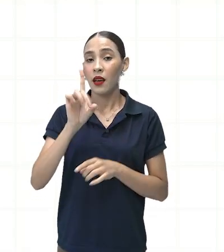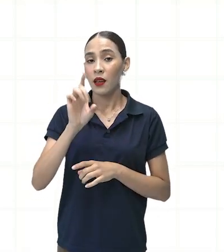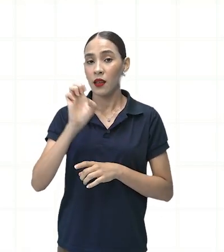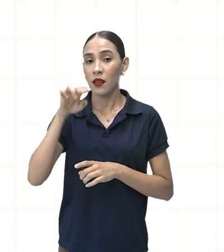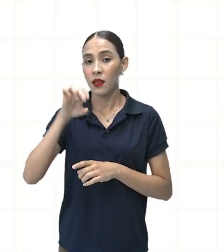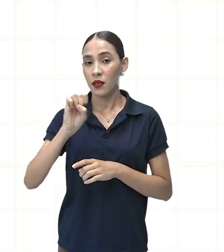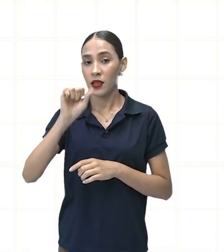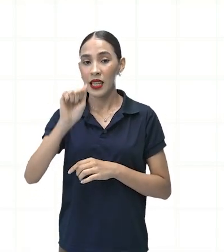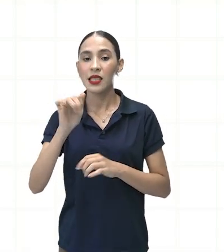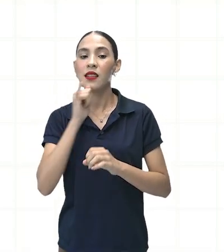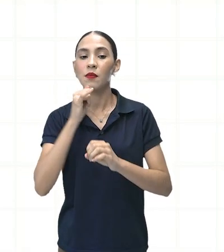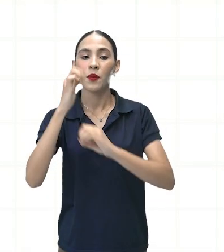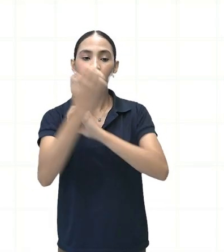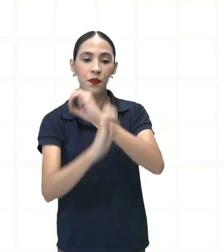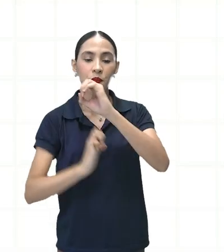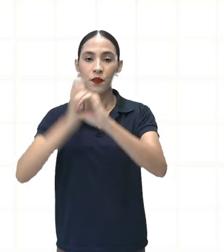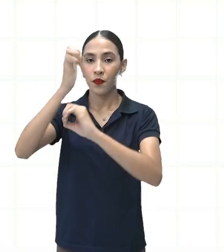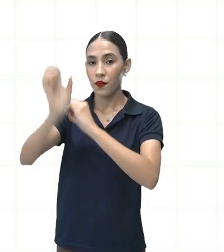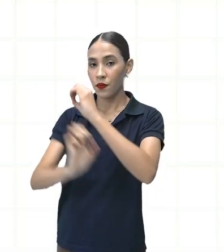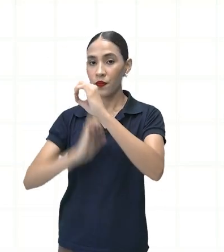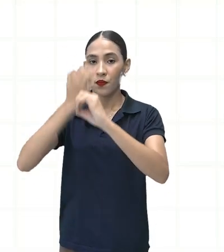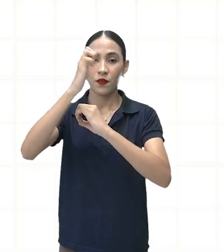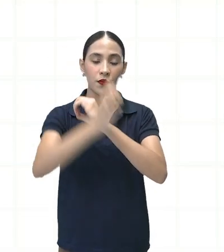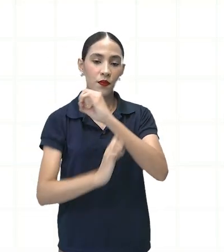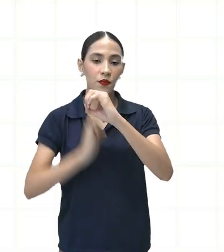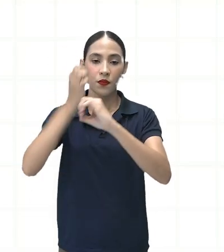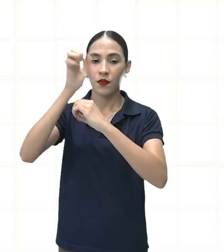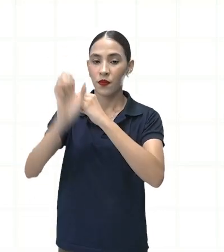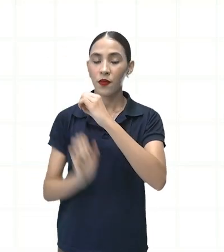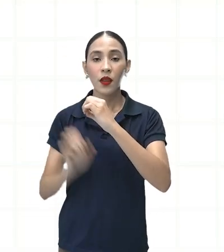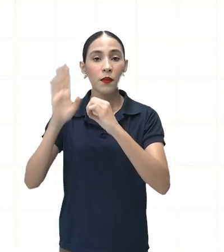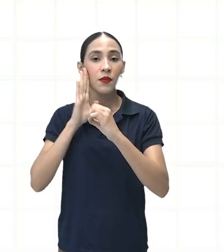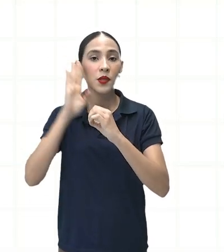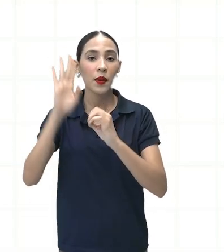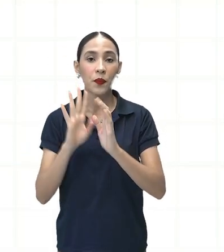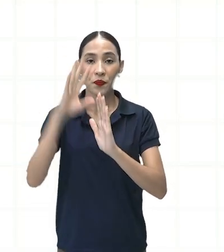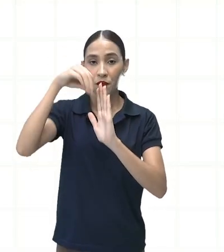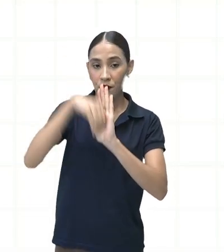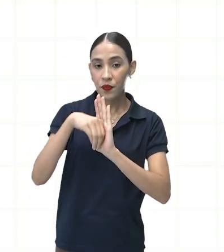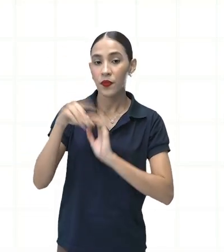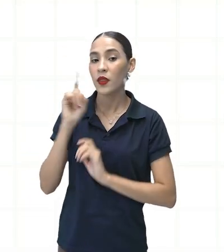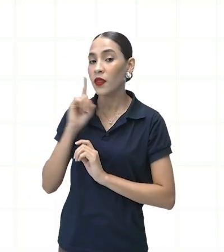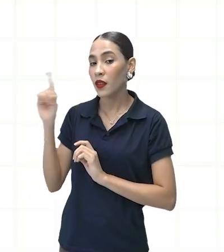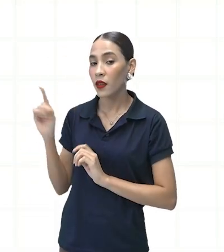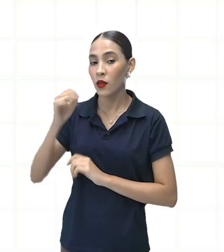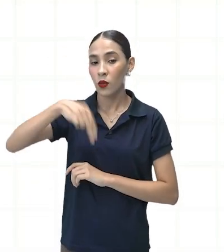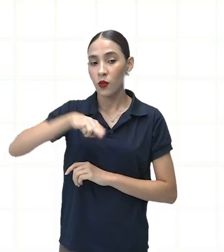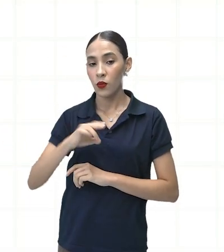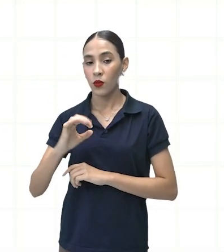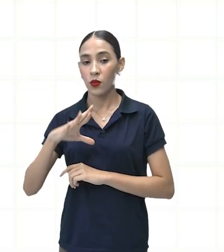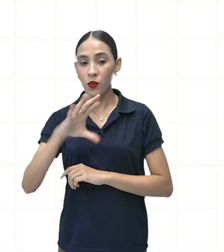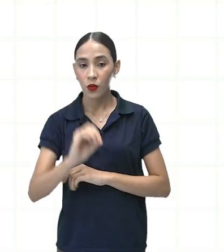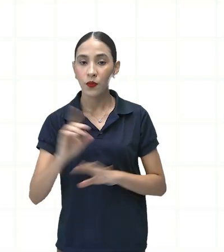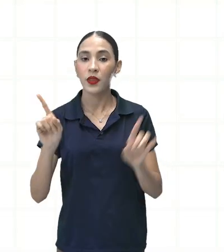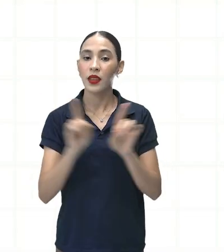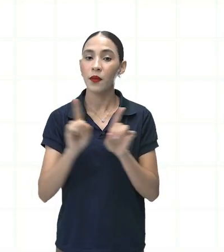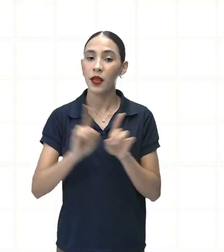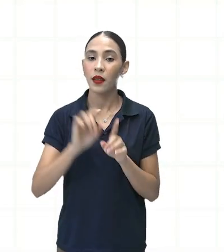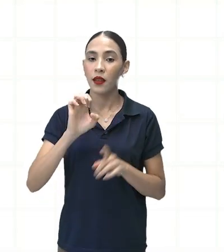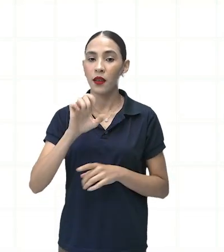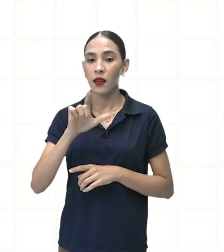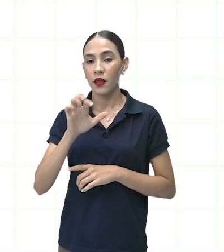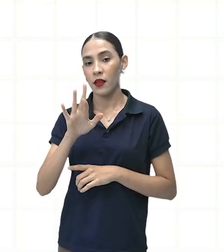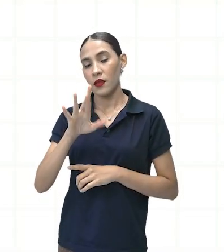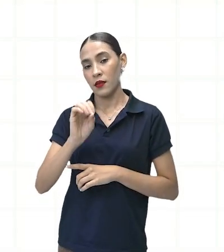essa eletrosfera circundando a região central representada pelo núcleo. E a eletrosfera